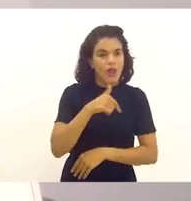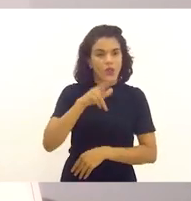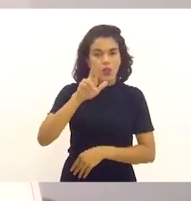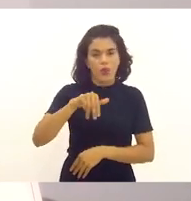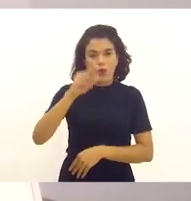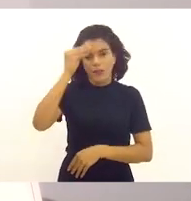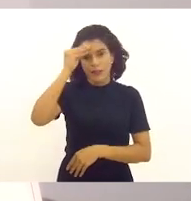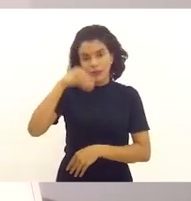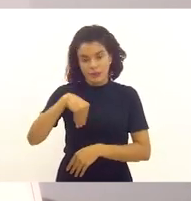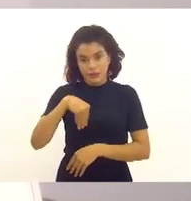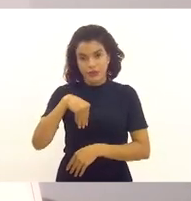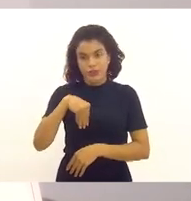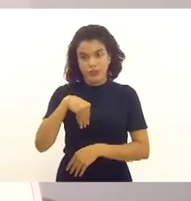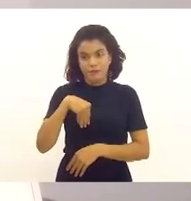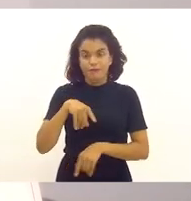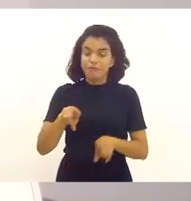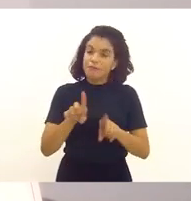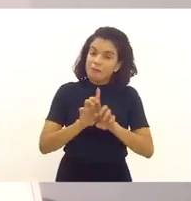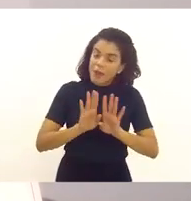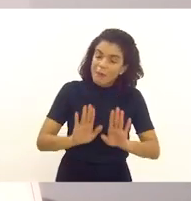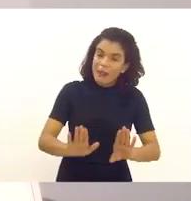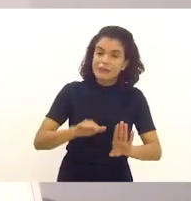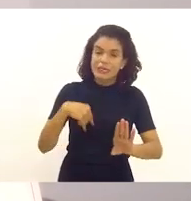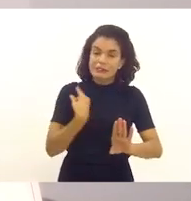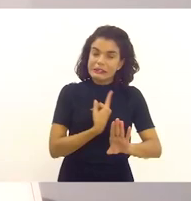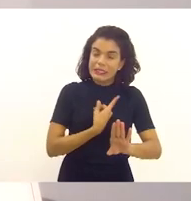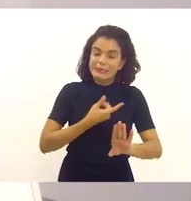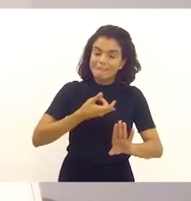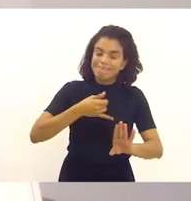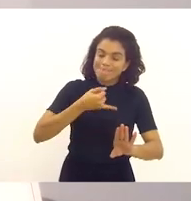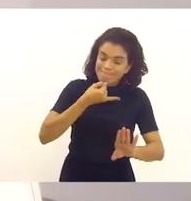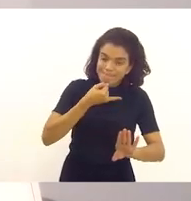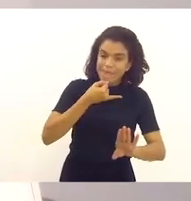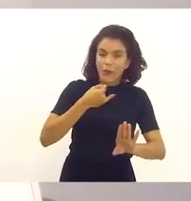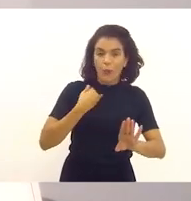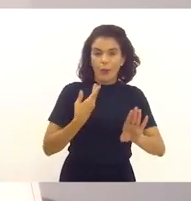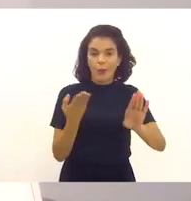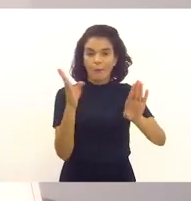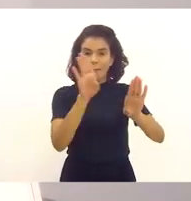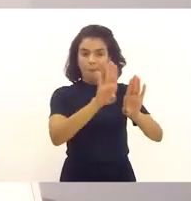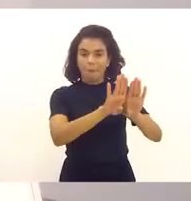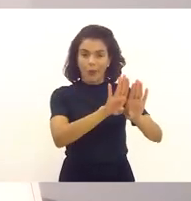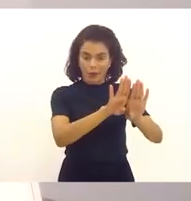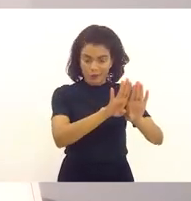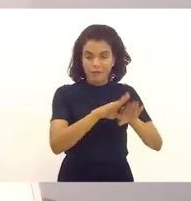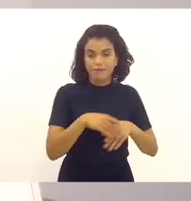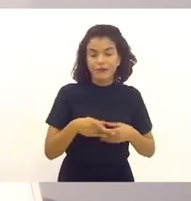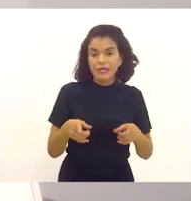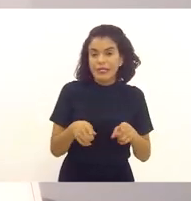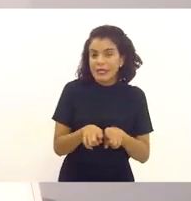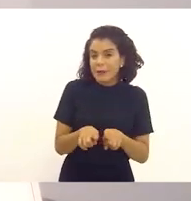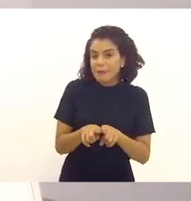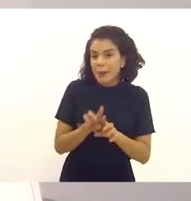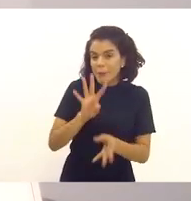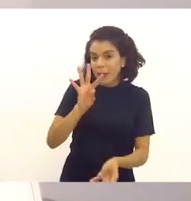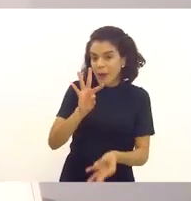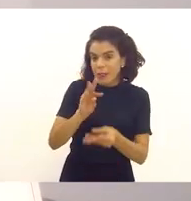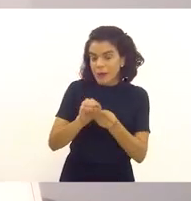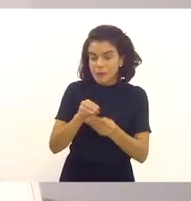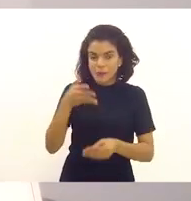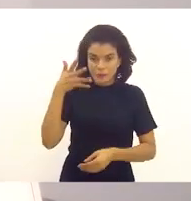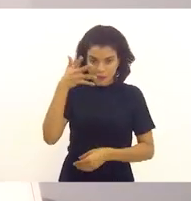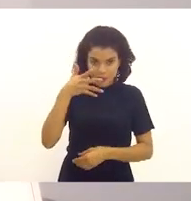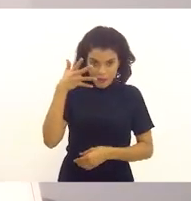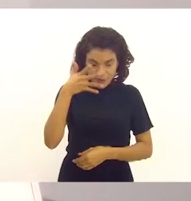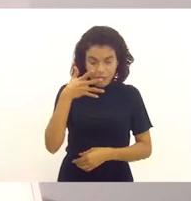em frente não distante a gente lá mente quando uma dessas portas estão fechadas e já caminhando para o fim da minha fala